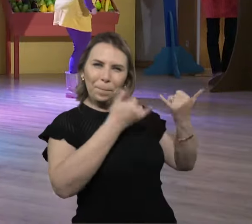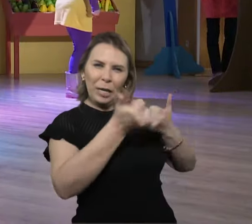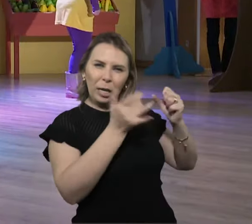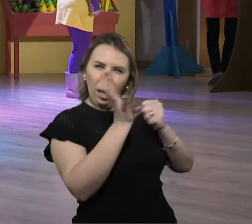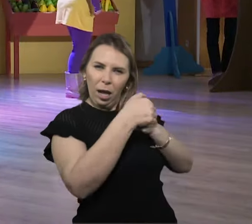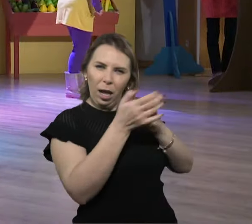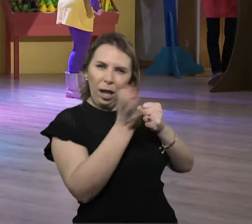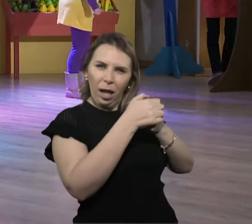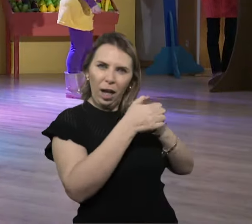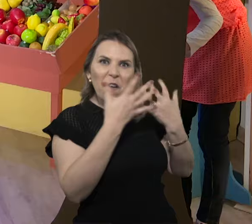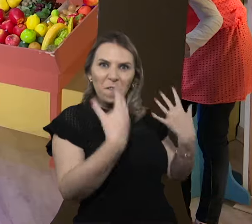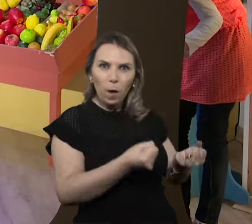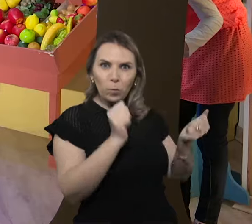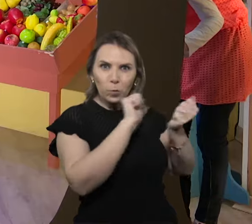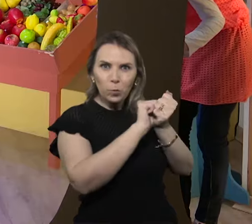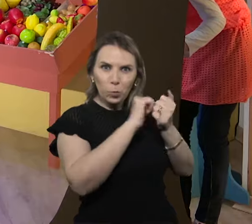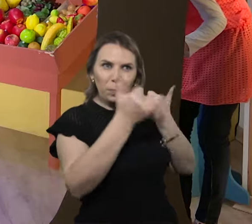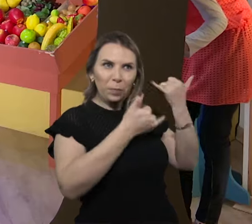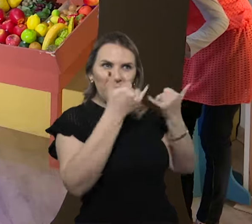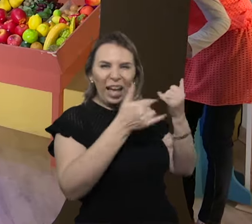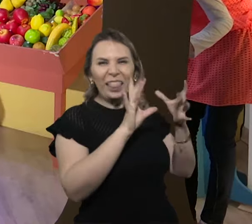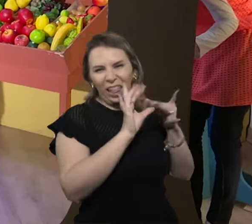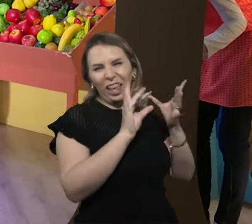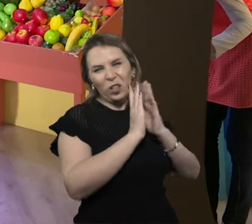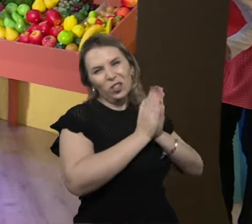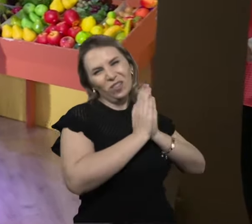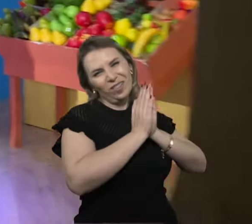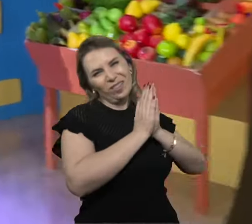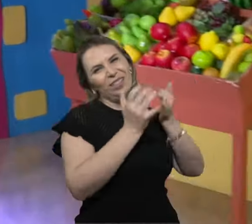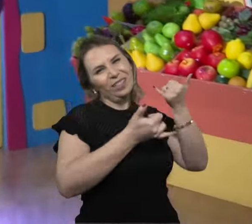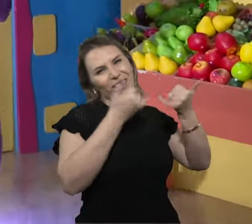Você tá brincando de esconde-esconde? Deixa a gente brincar com você?